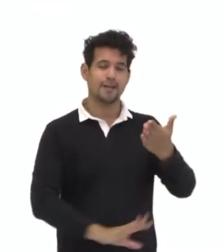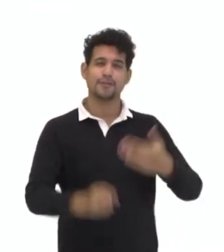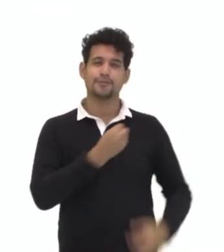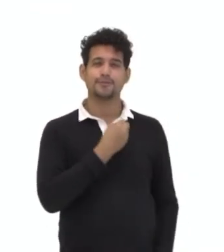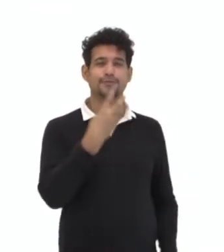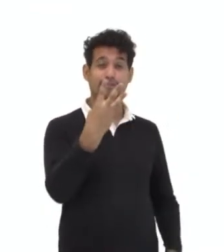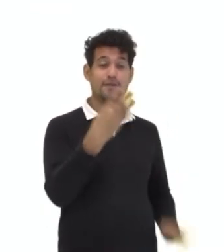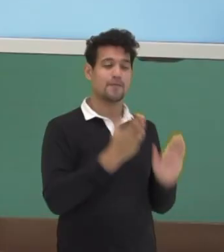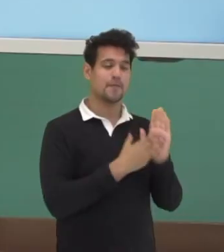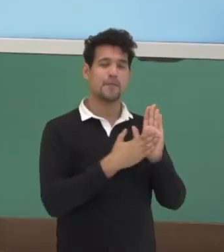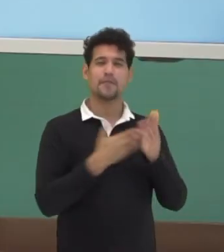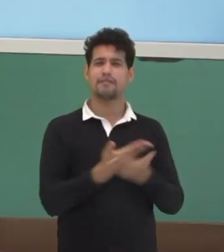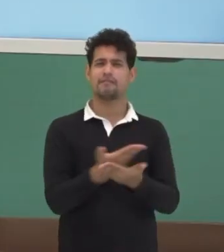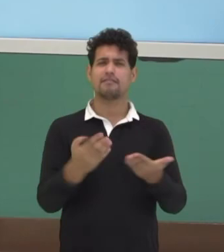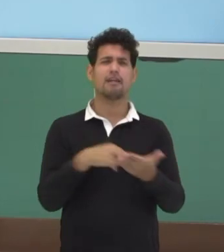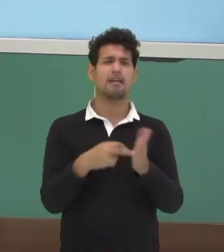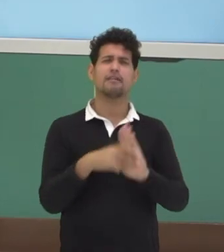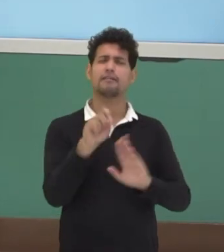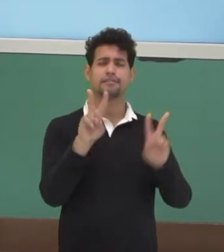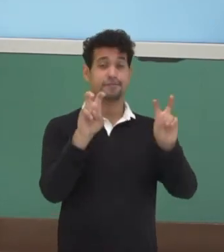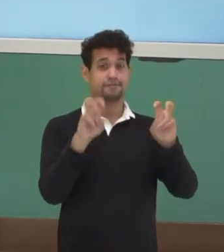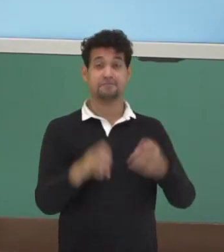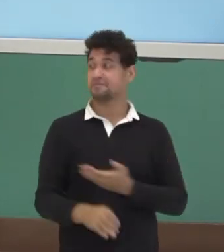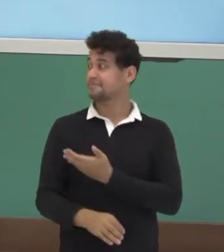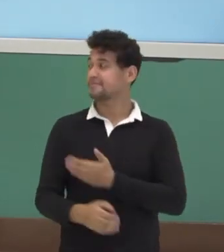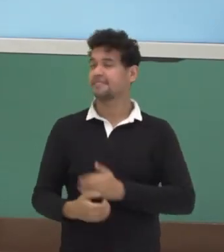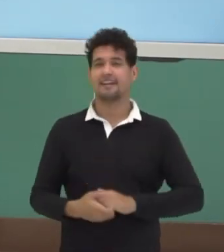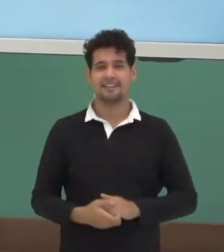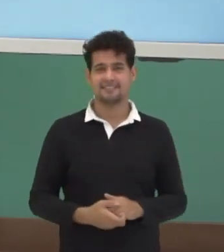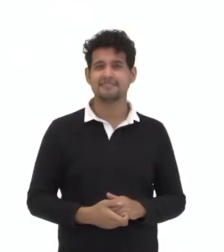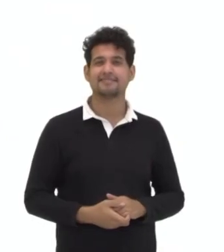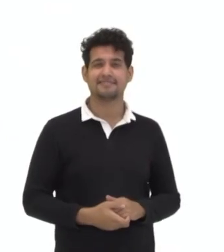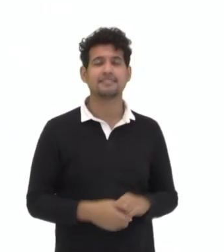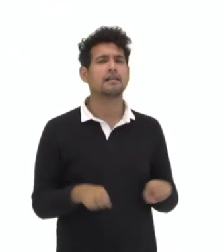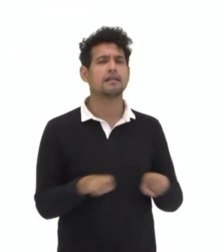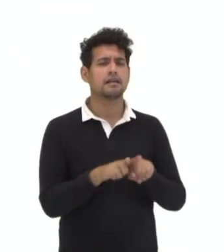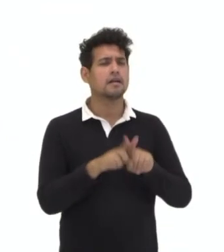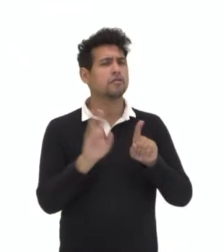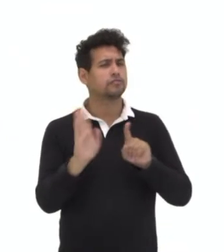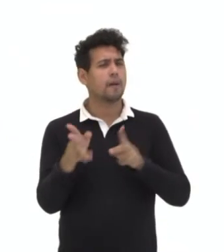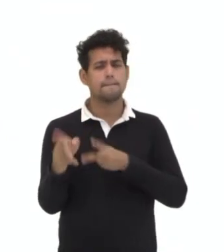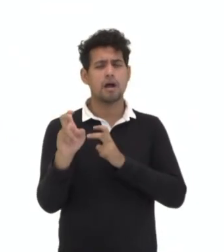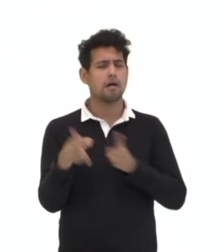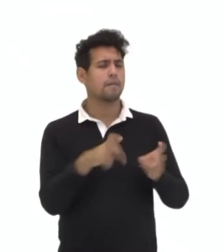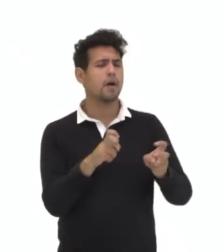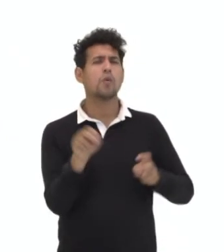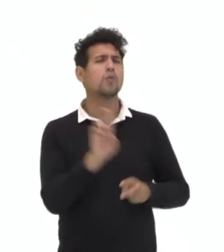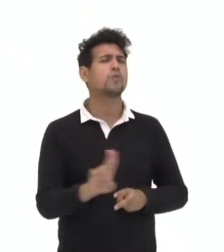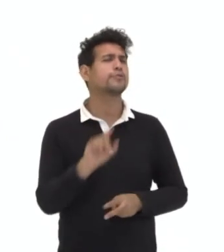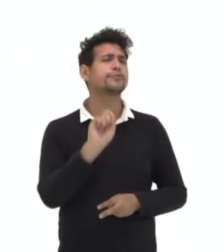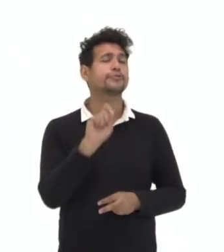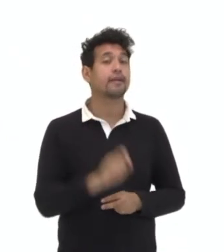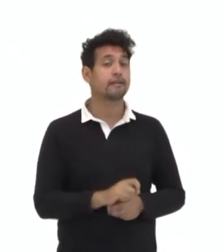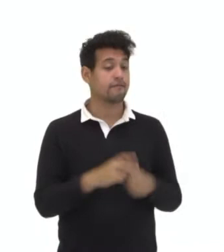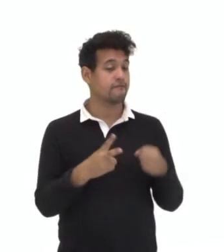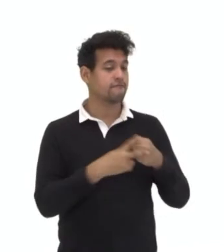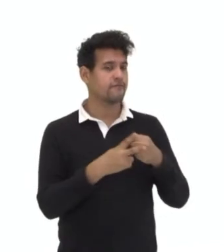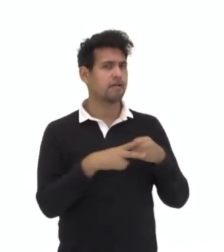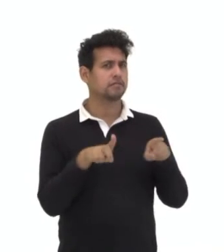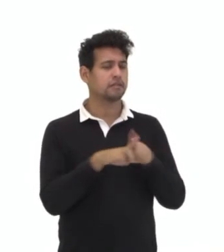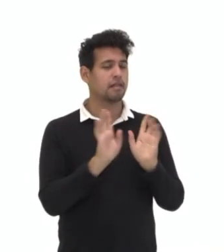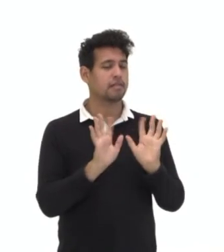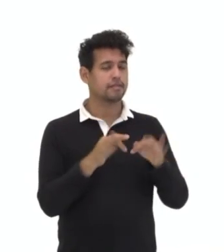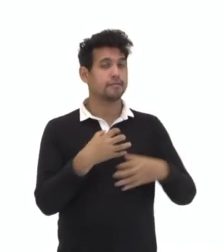que eu vou propor para você é exatamente sobre isso. Então, nessa campanha percebemos o uso do verbo em um